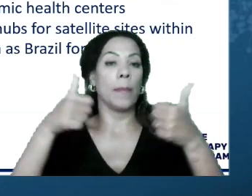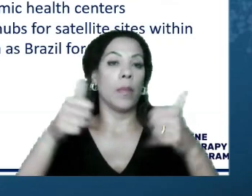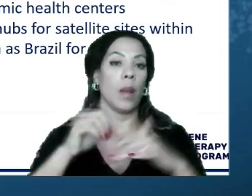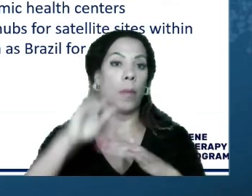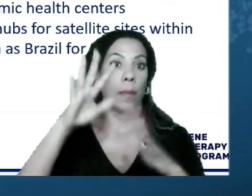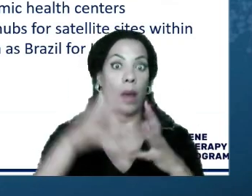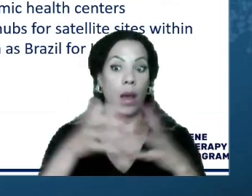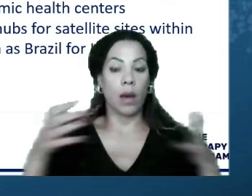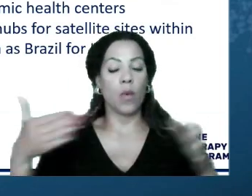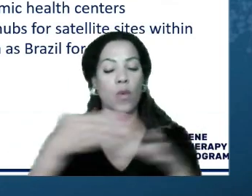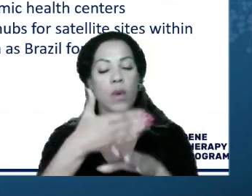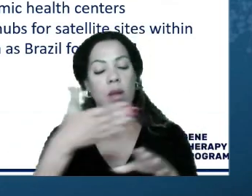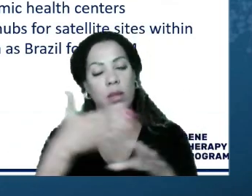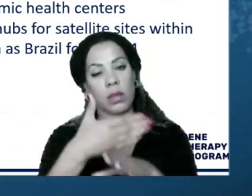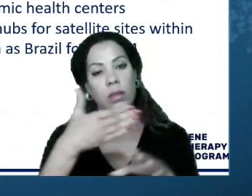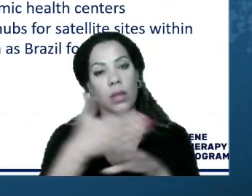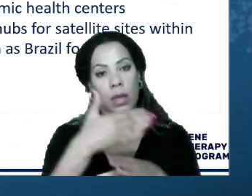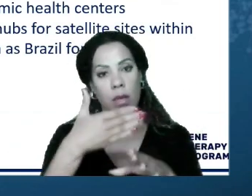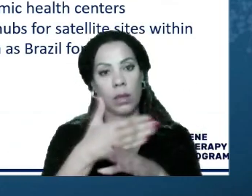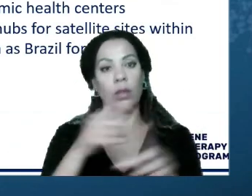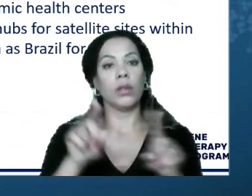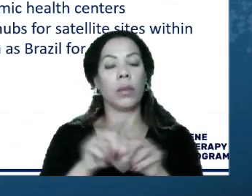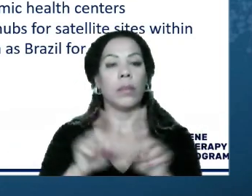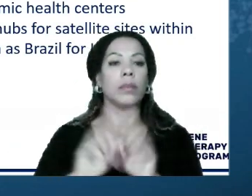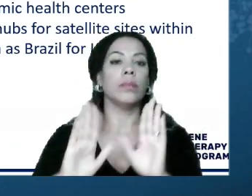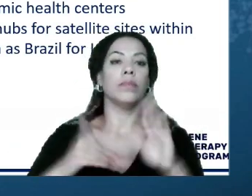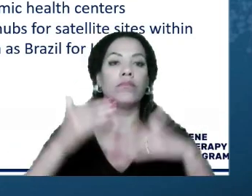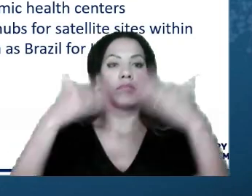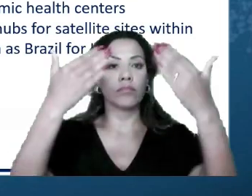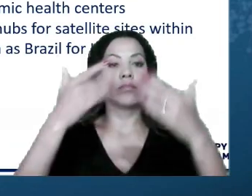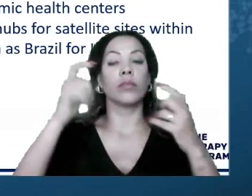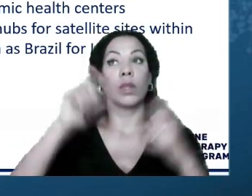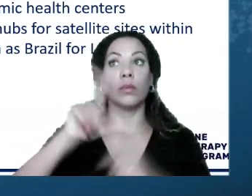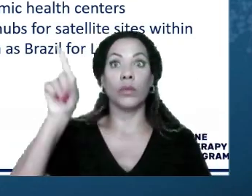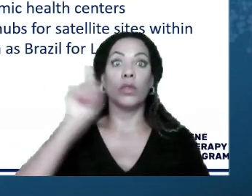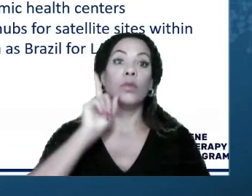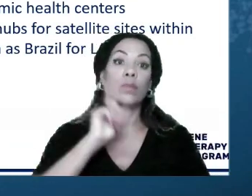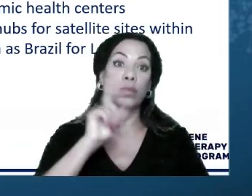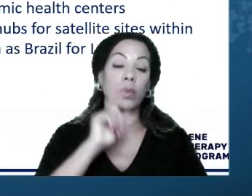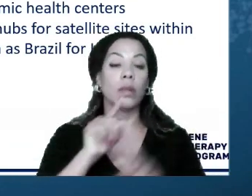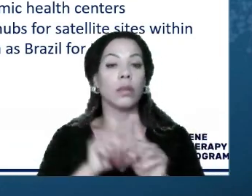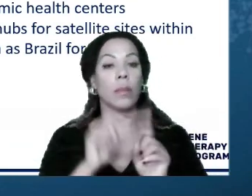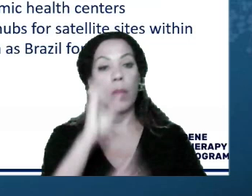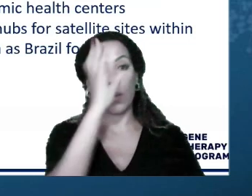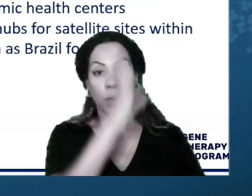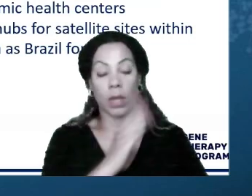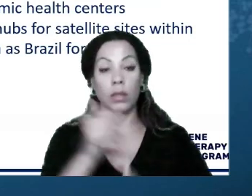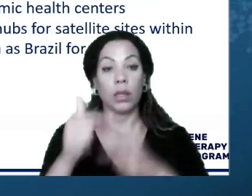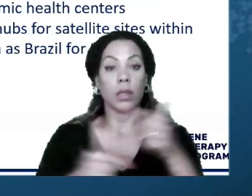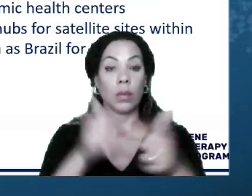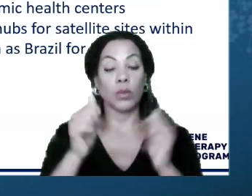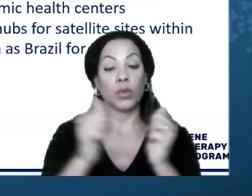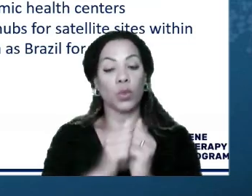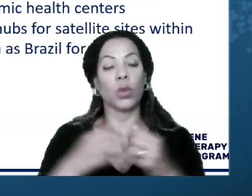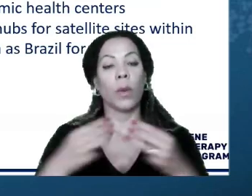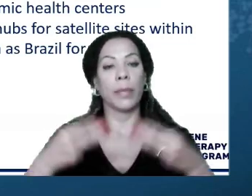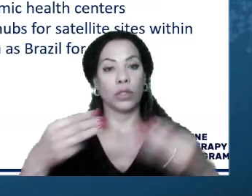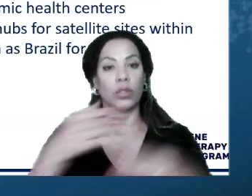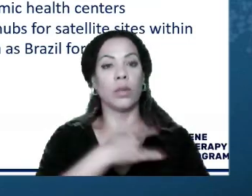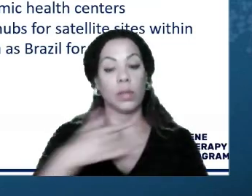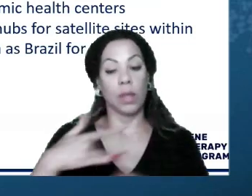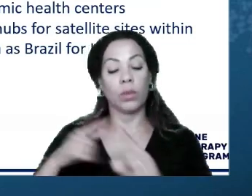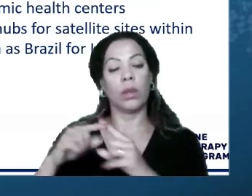no acesso e no desenvolvimento nos Estados Unidos e Brasil, que estão trabalhando com o Ministério da Saúde e